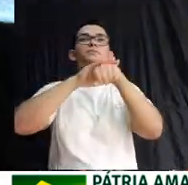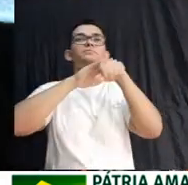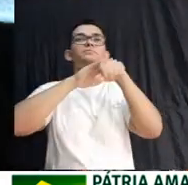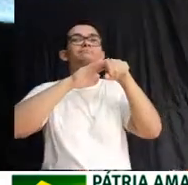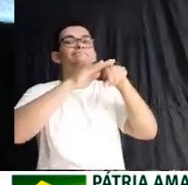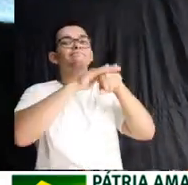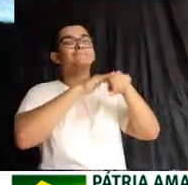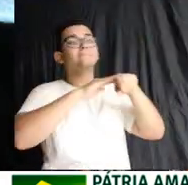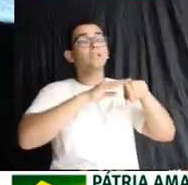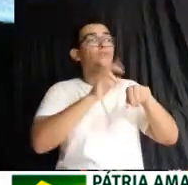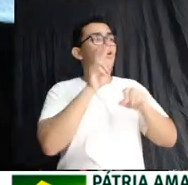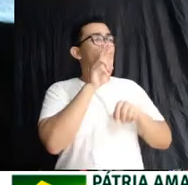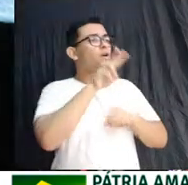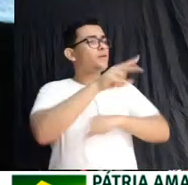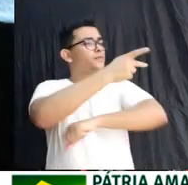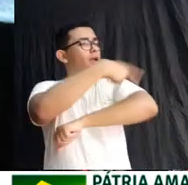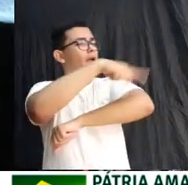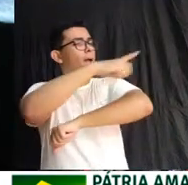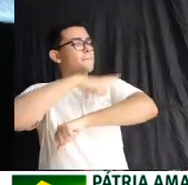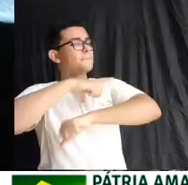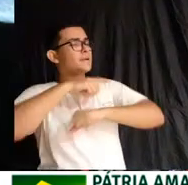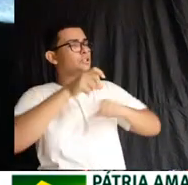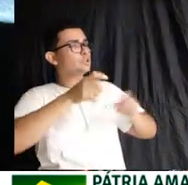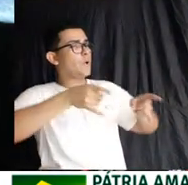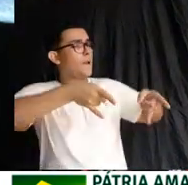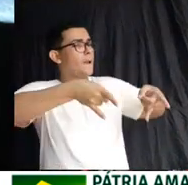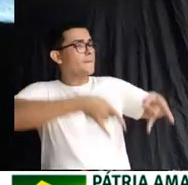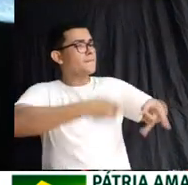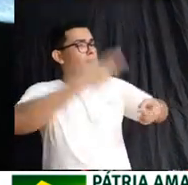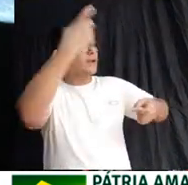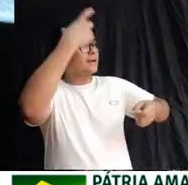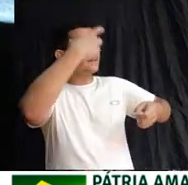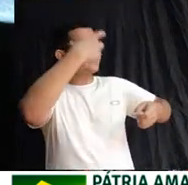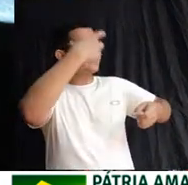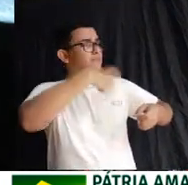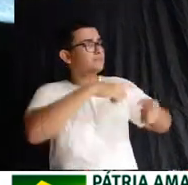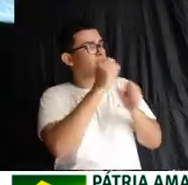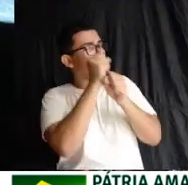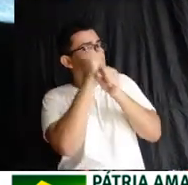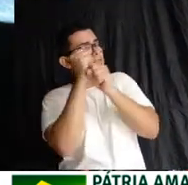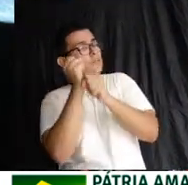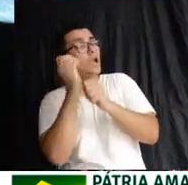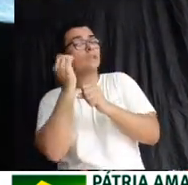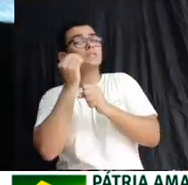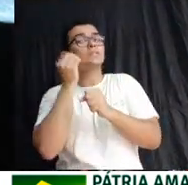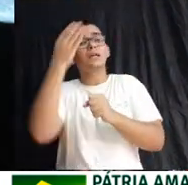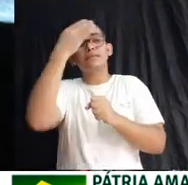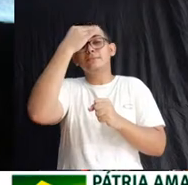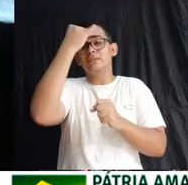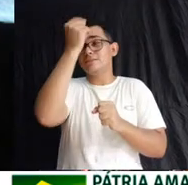fiquei num banco da praça tentando te